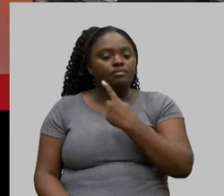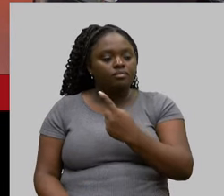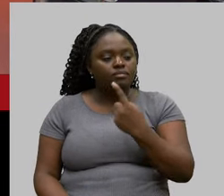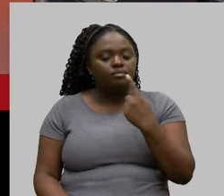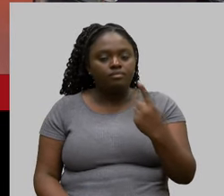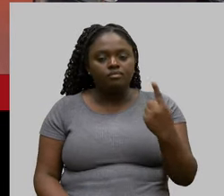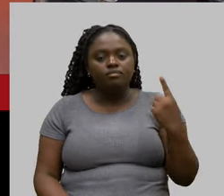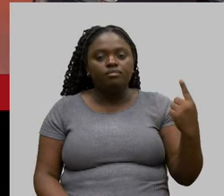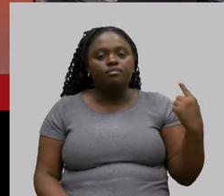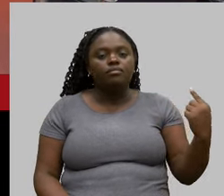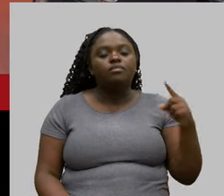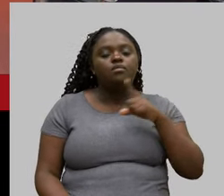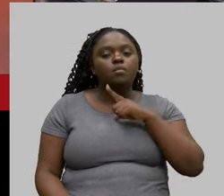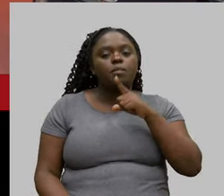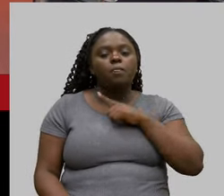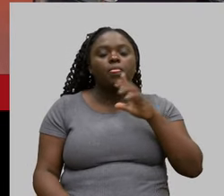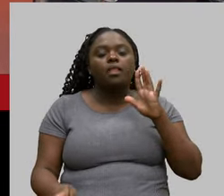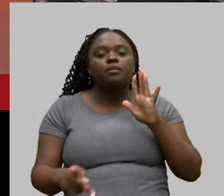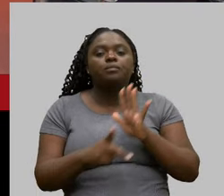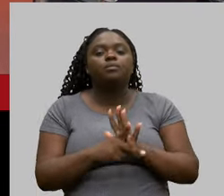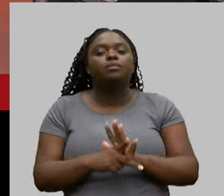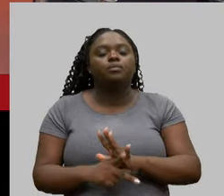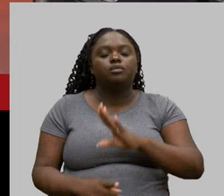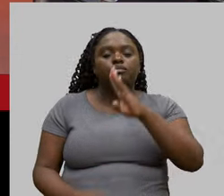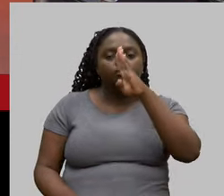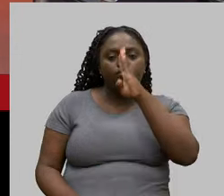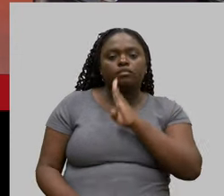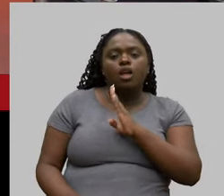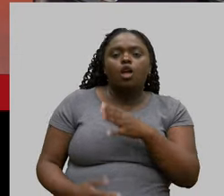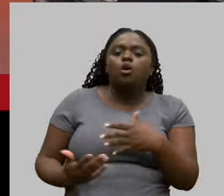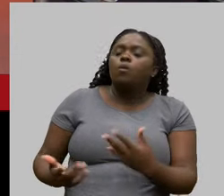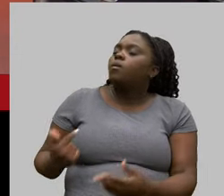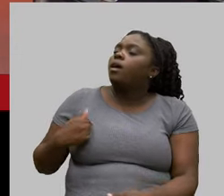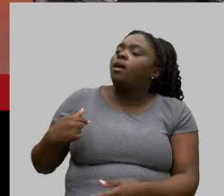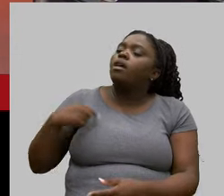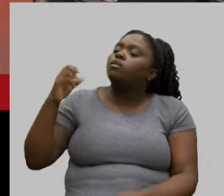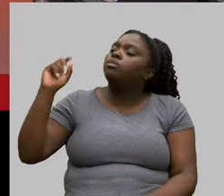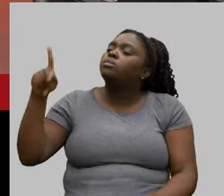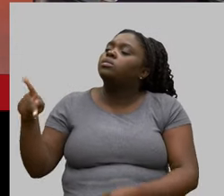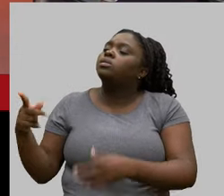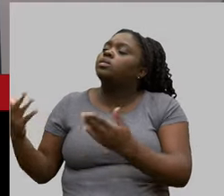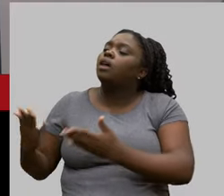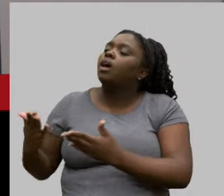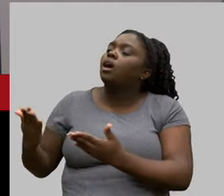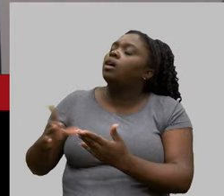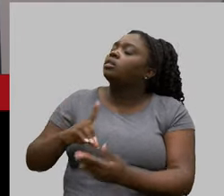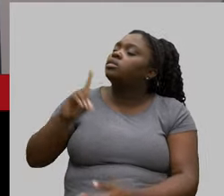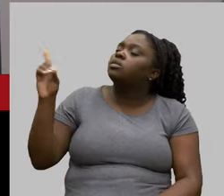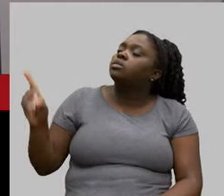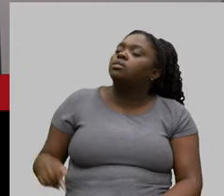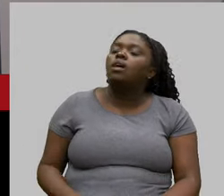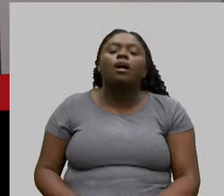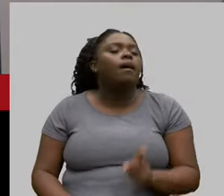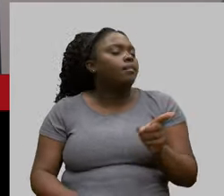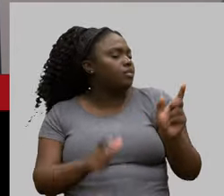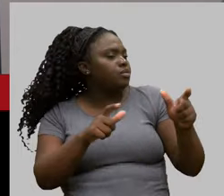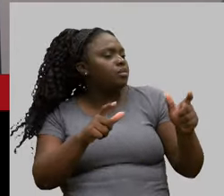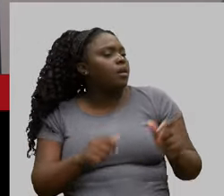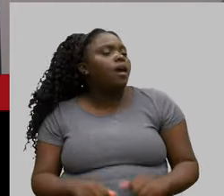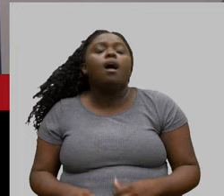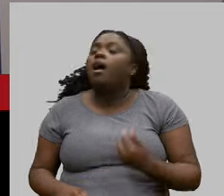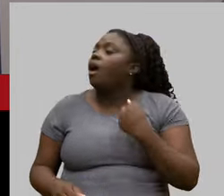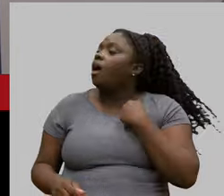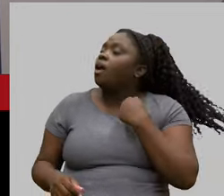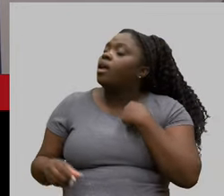tem a sua própria legislação como é que eu vou aposentar hoje hein De onde que você é eu sou lá do Município de São José da